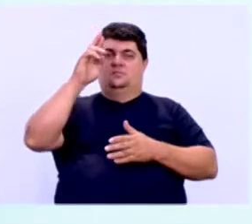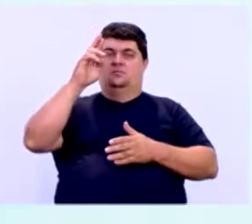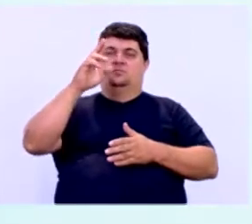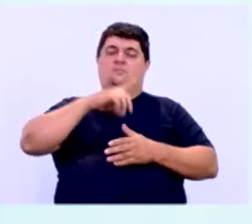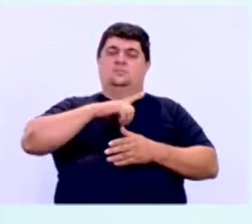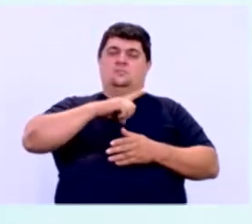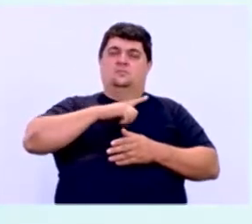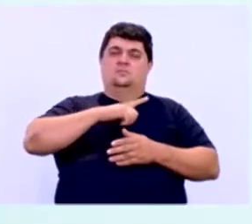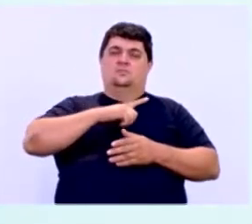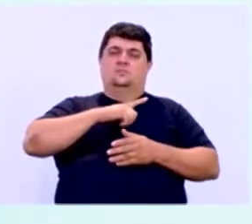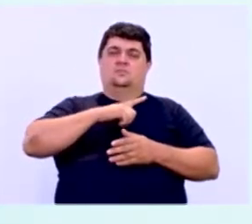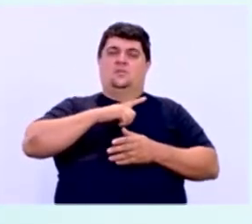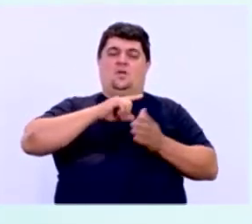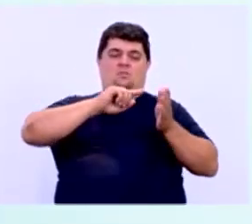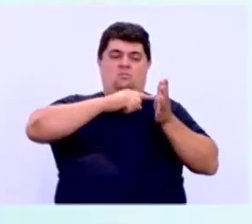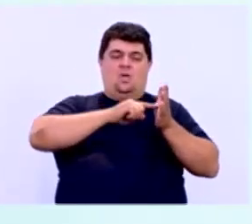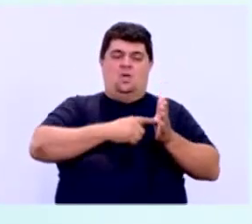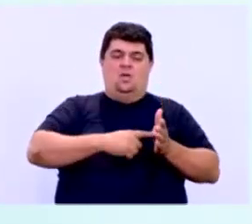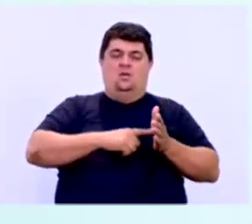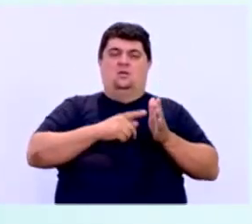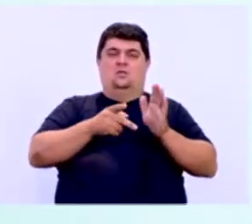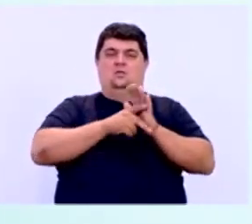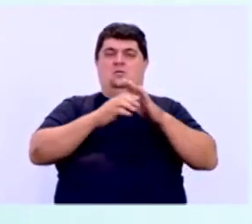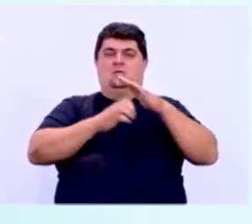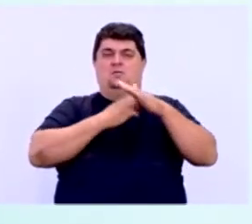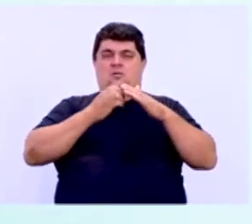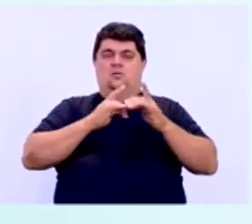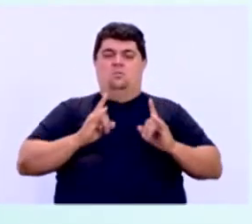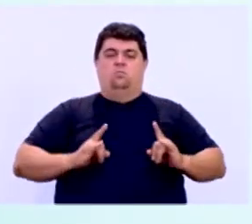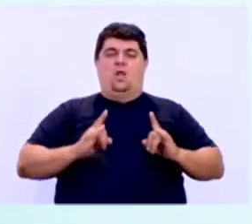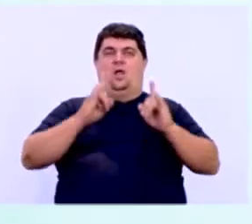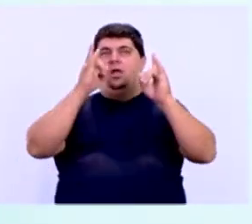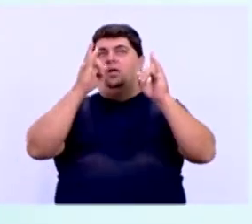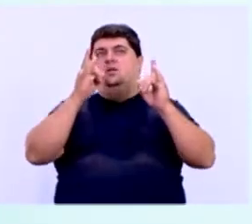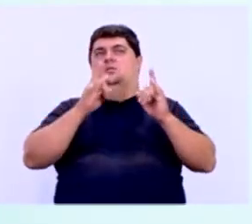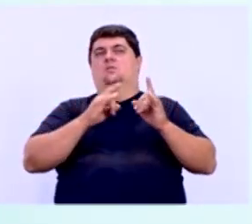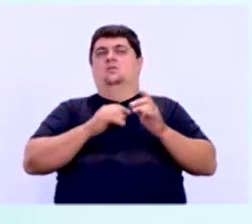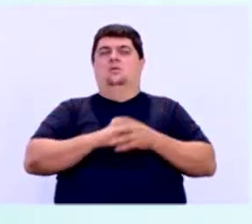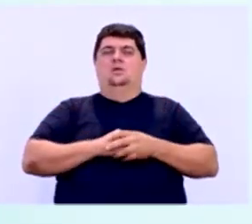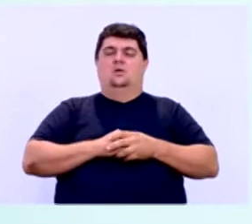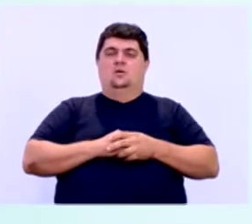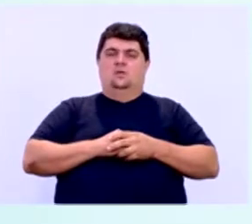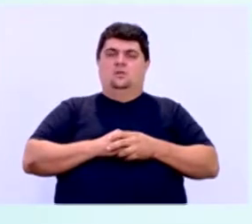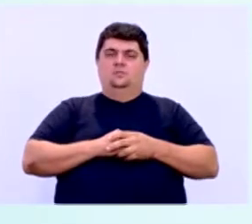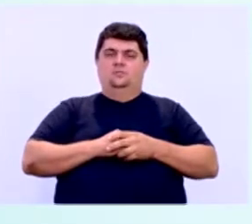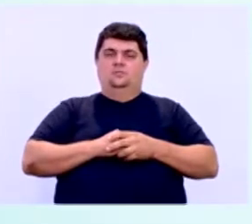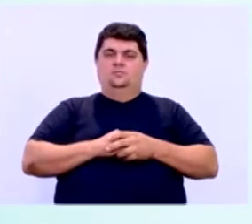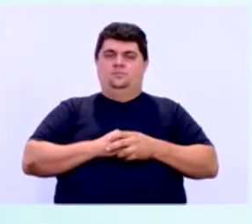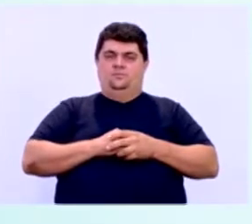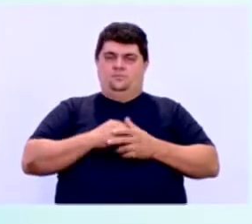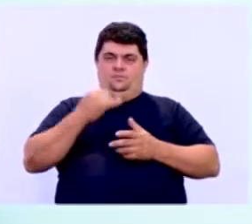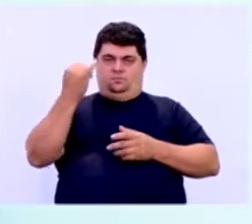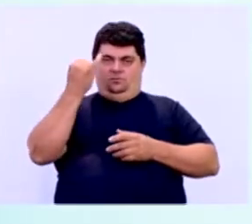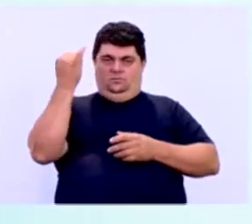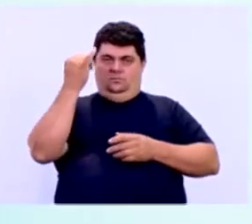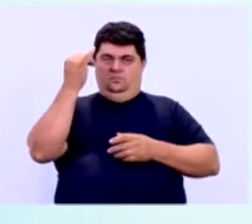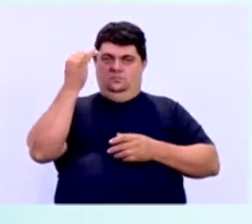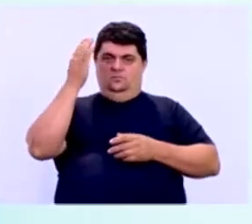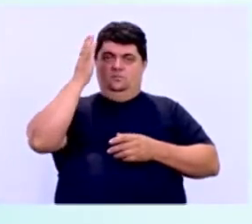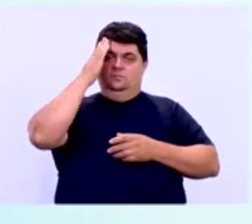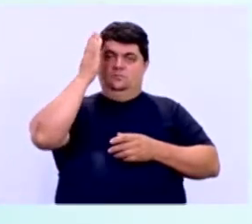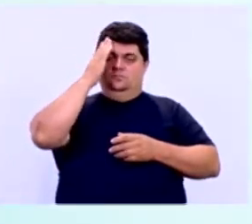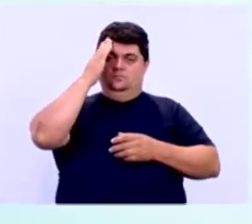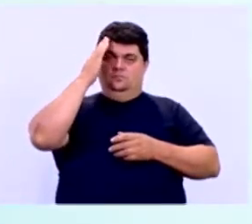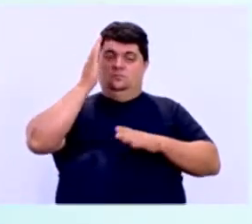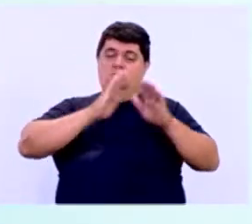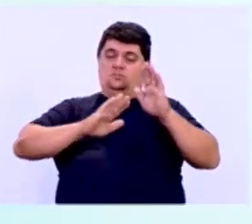financiamento as máquinas da própria empresa, o prédio da própria empresa, né? E aí é importante ter muita atenção e